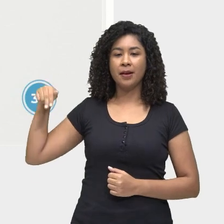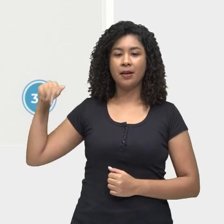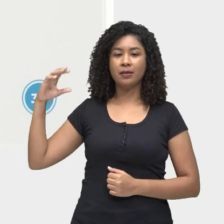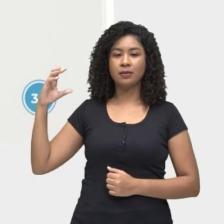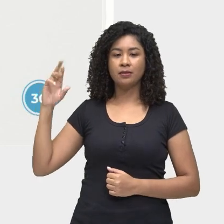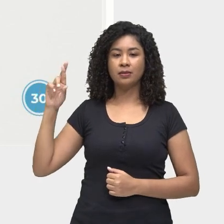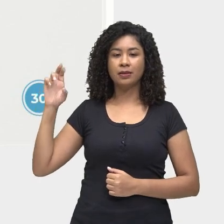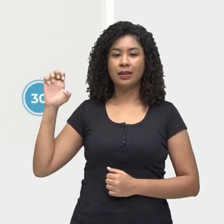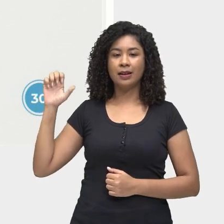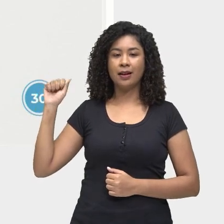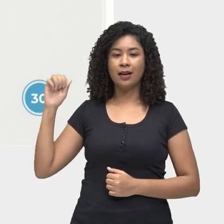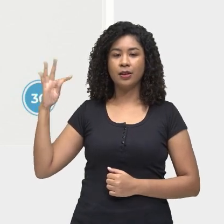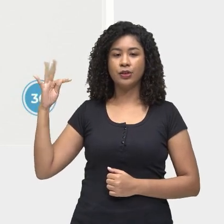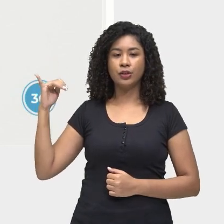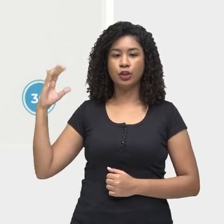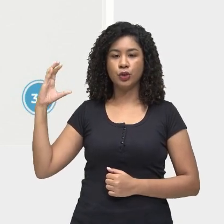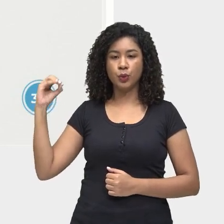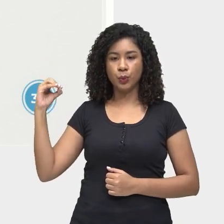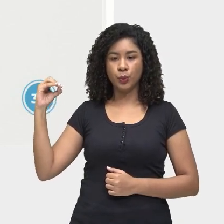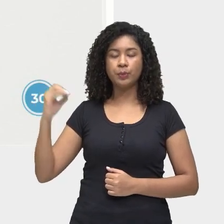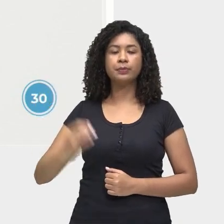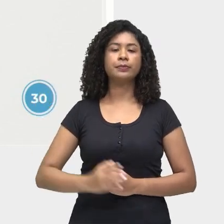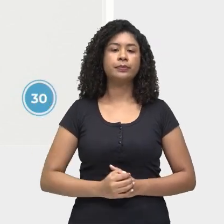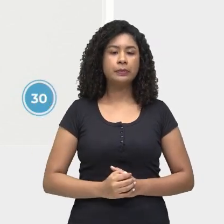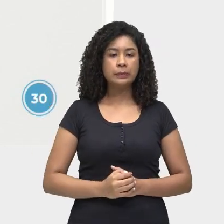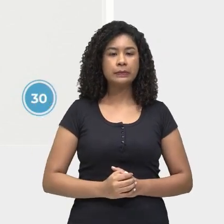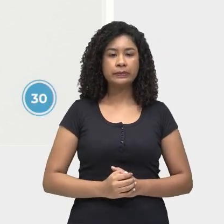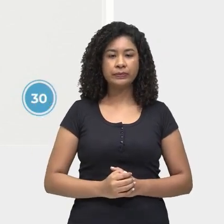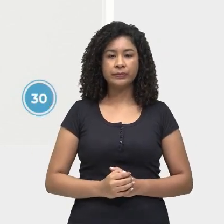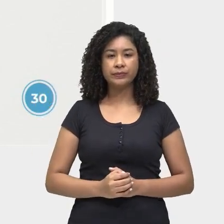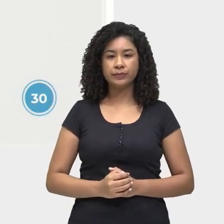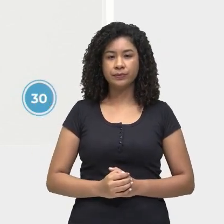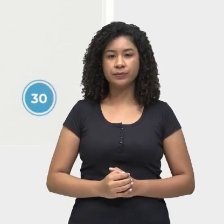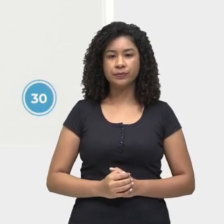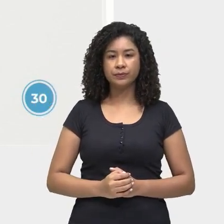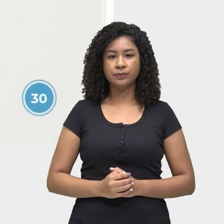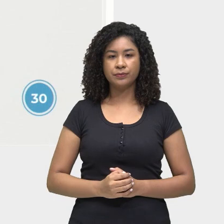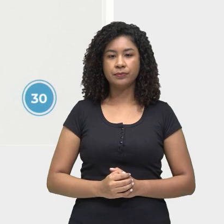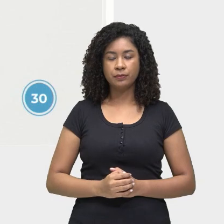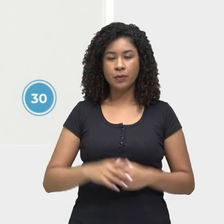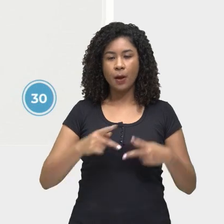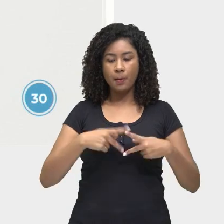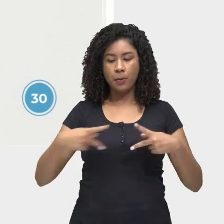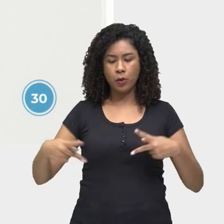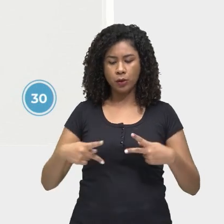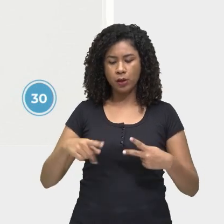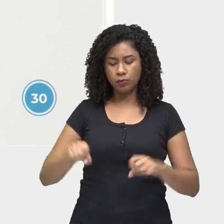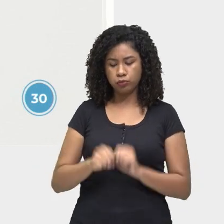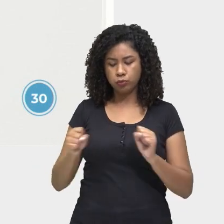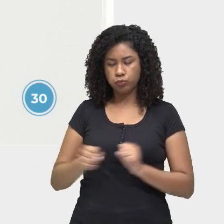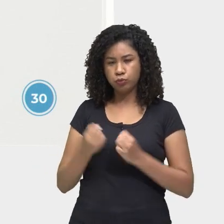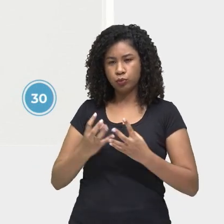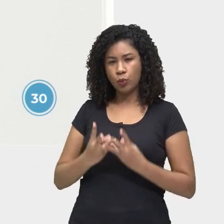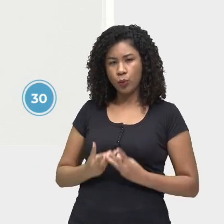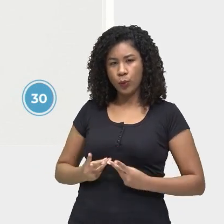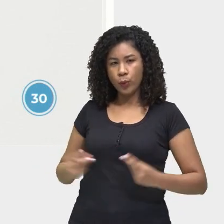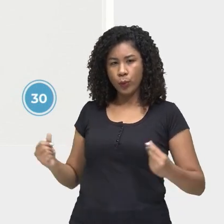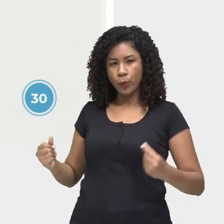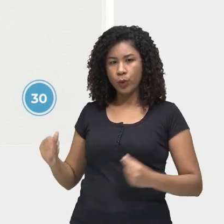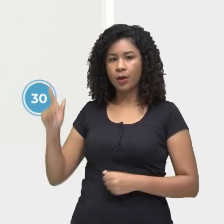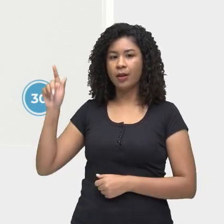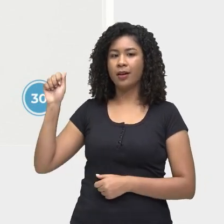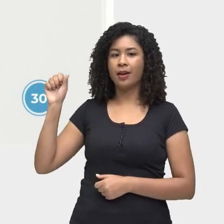pancreático. Possui ácido clorídrico e digere proteínas, suco gástrico. E atua na boca e digere amido,